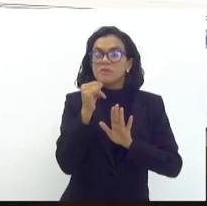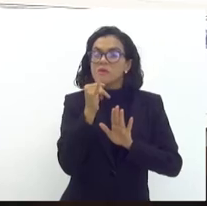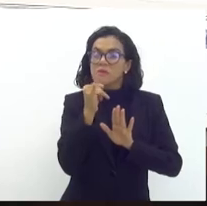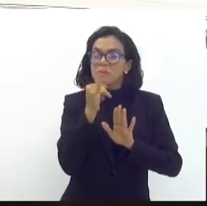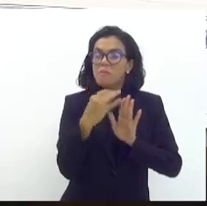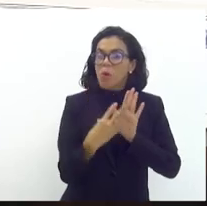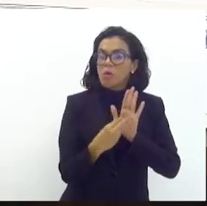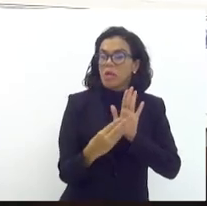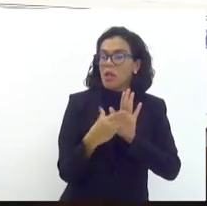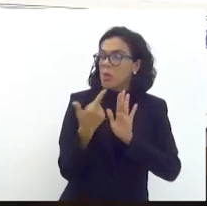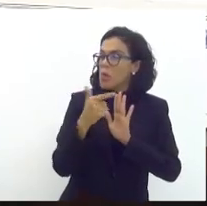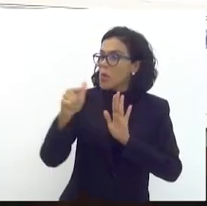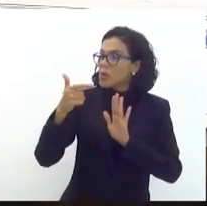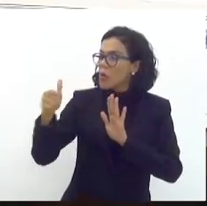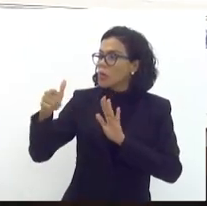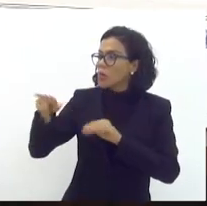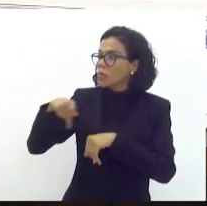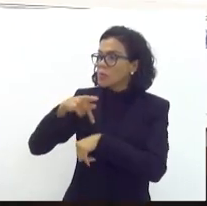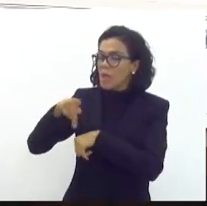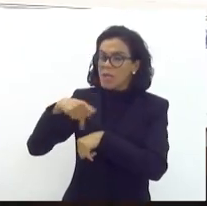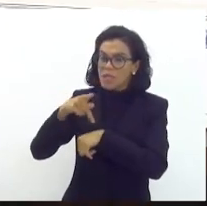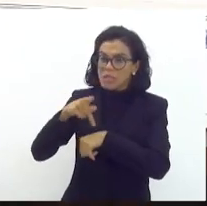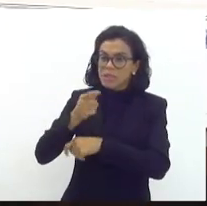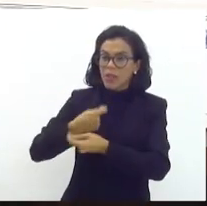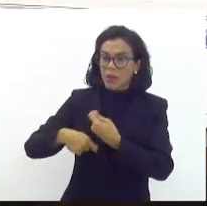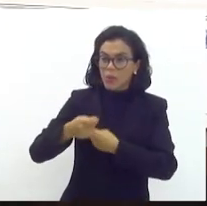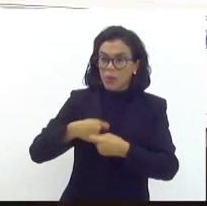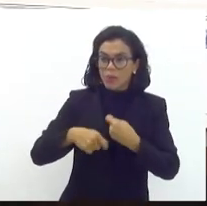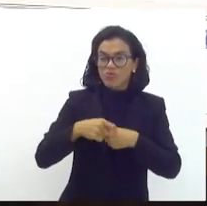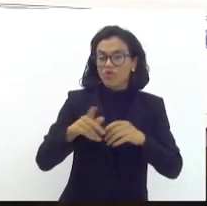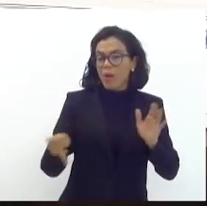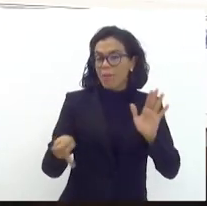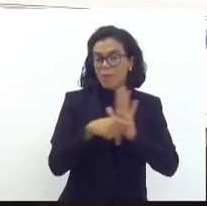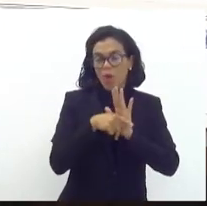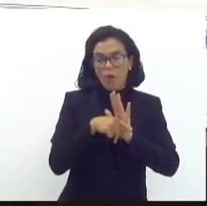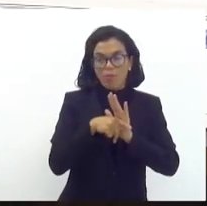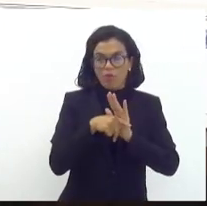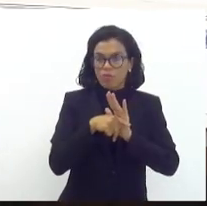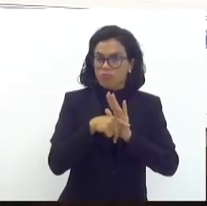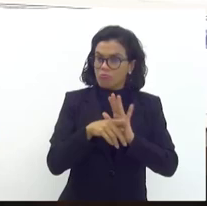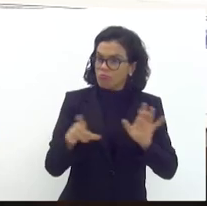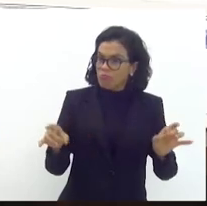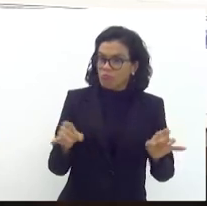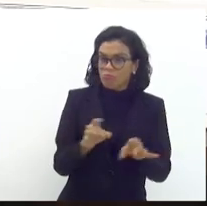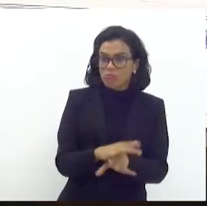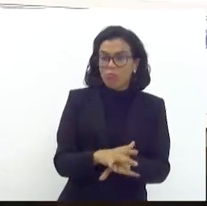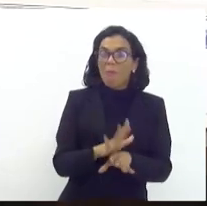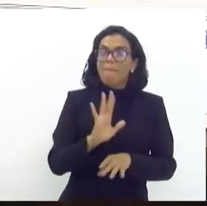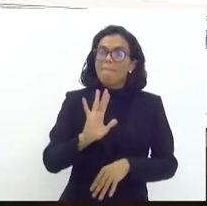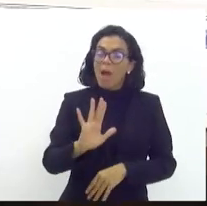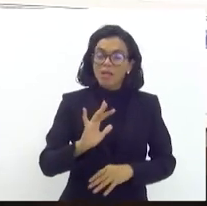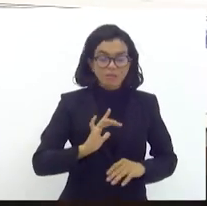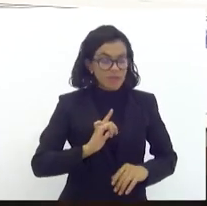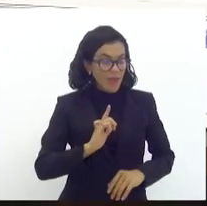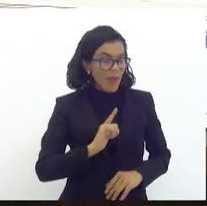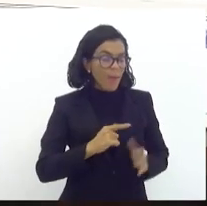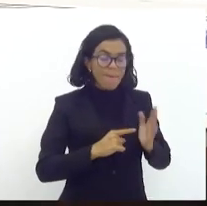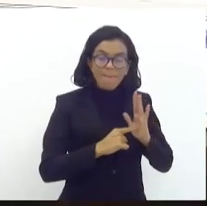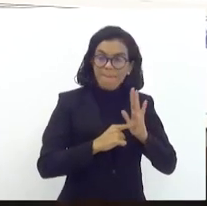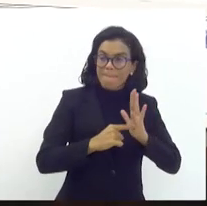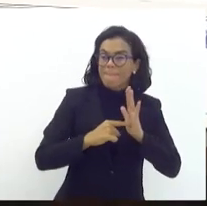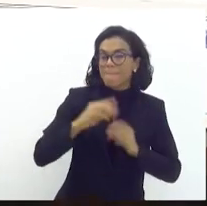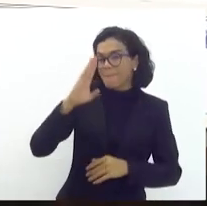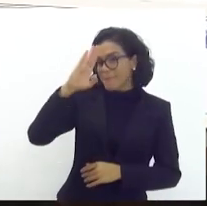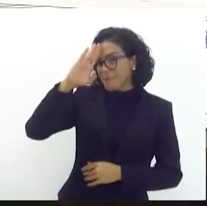outros países o modelo simples ele já é por si só obsoleto mas ele é o grande motor hoje dos pequenos